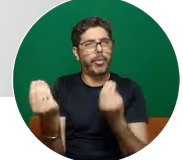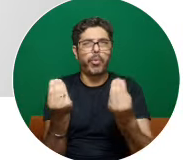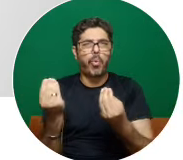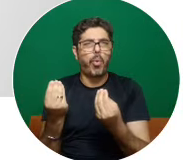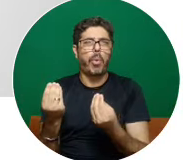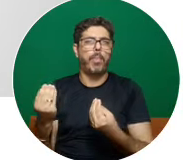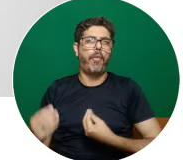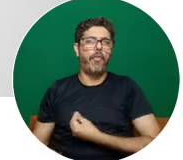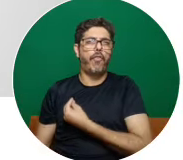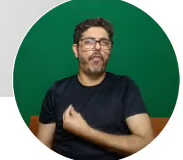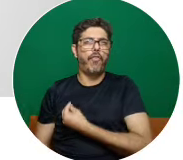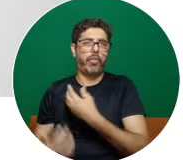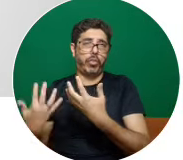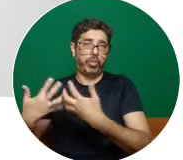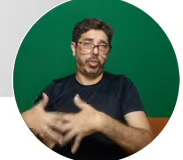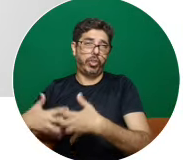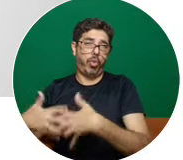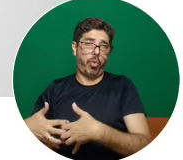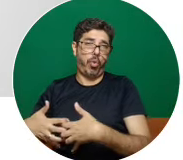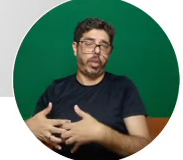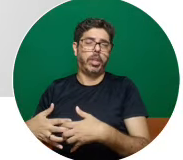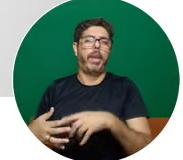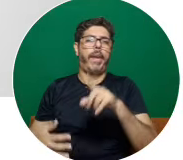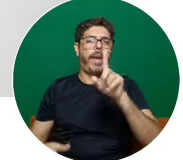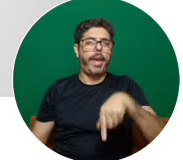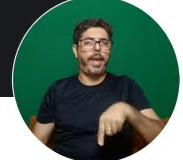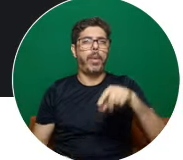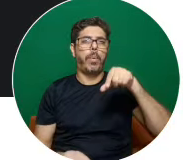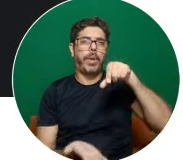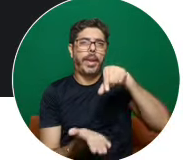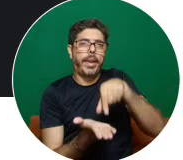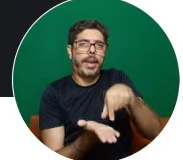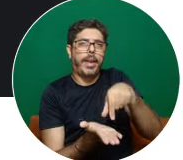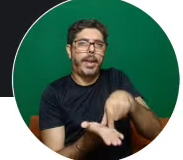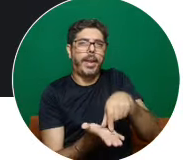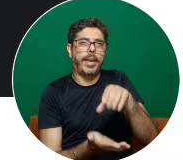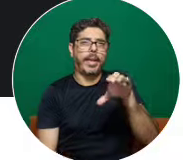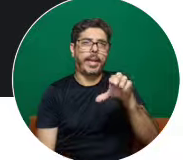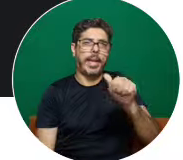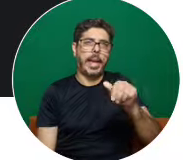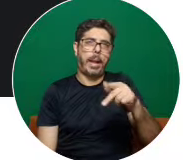suas aplicações tecnológicas. Eu estou falando do capacitor.